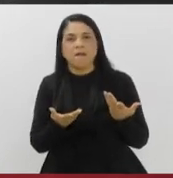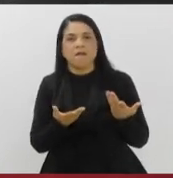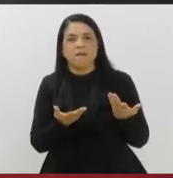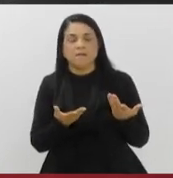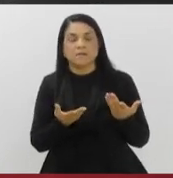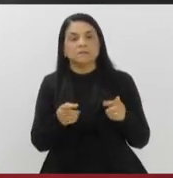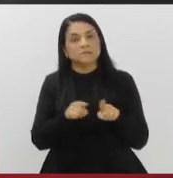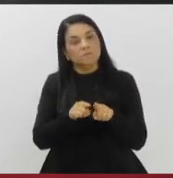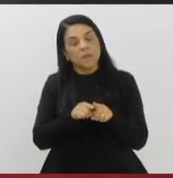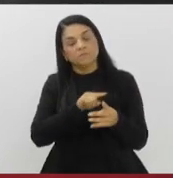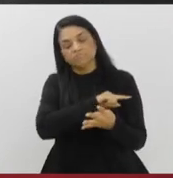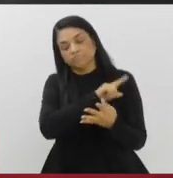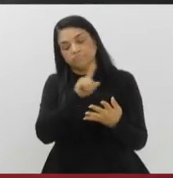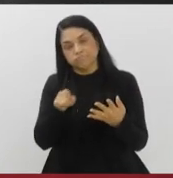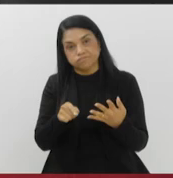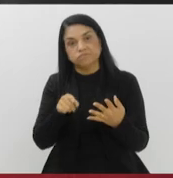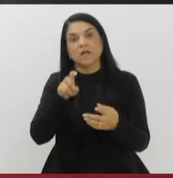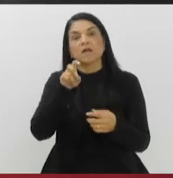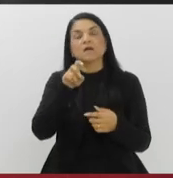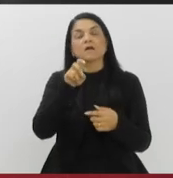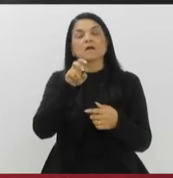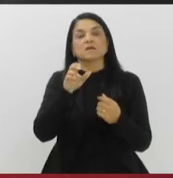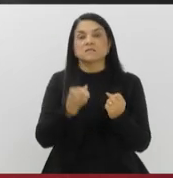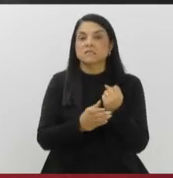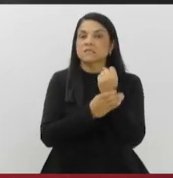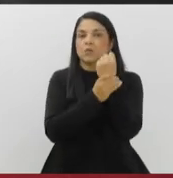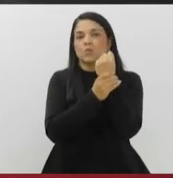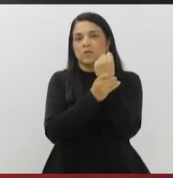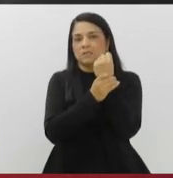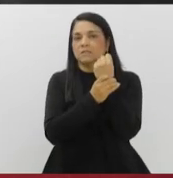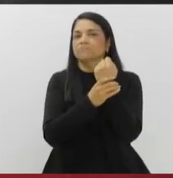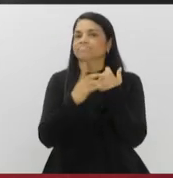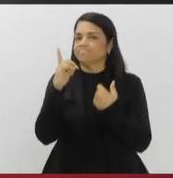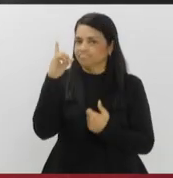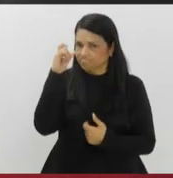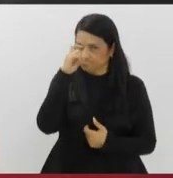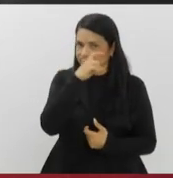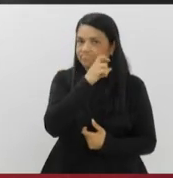da segurança, né, que, por fim, é muito complicado para nós todos, e